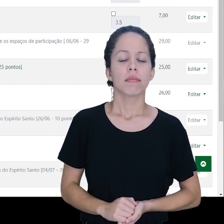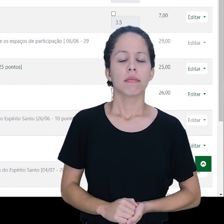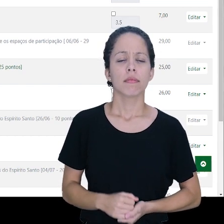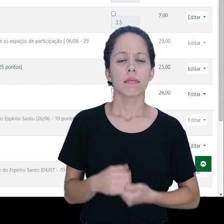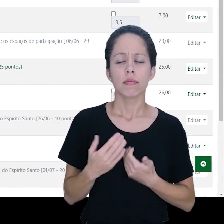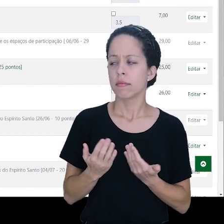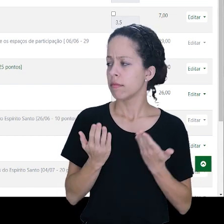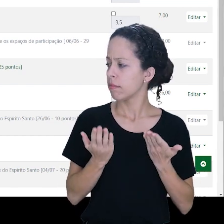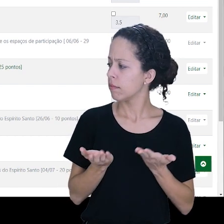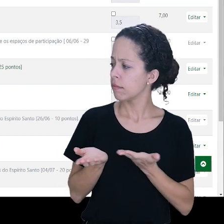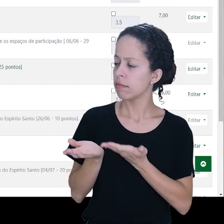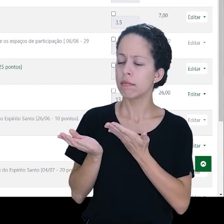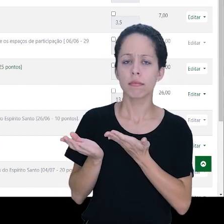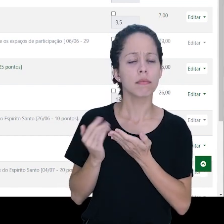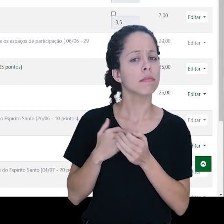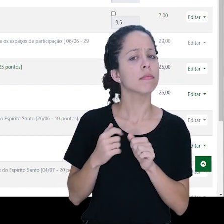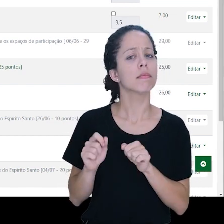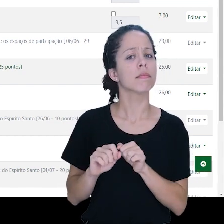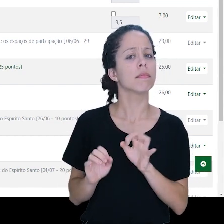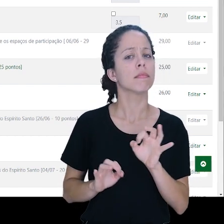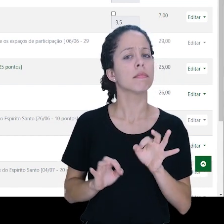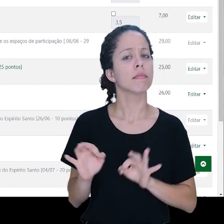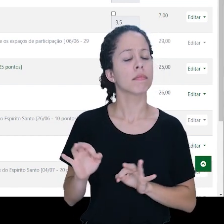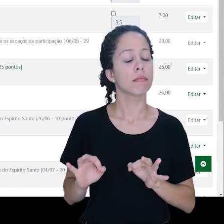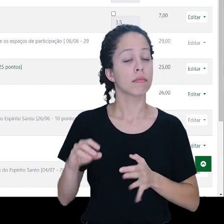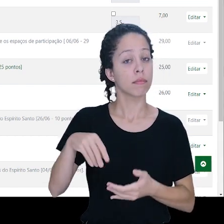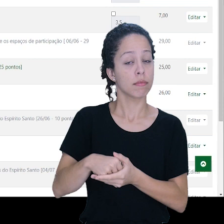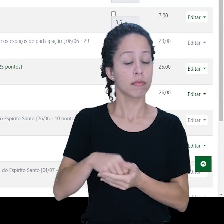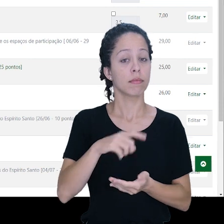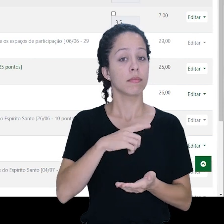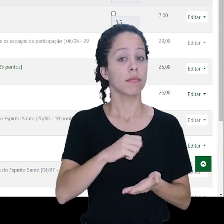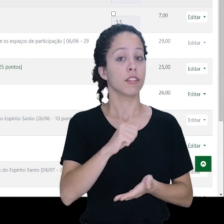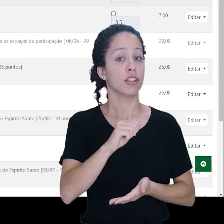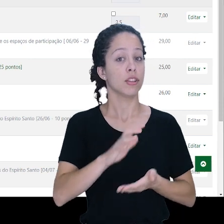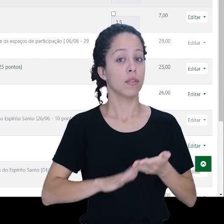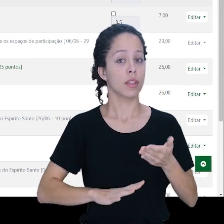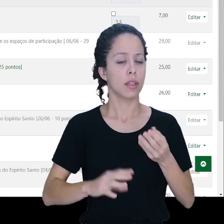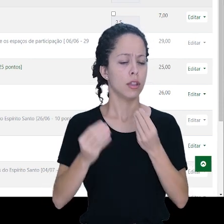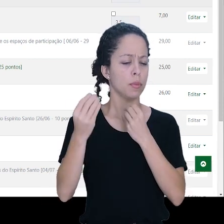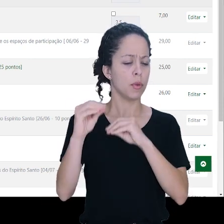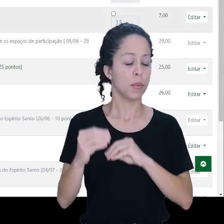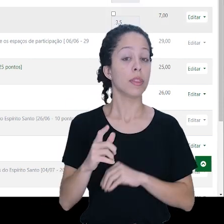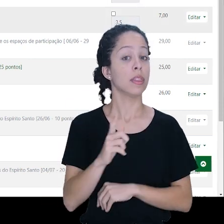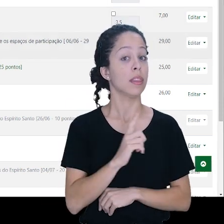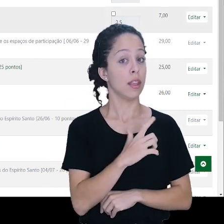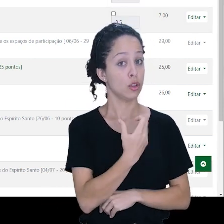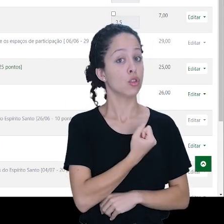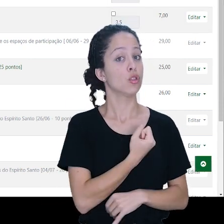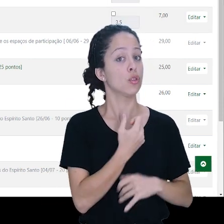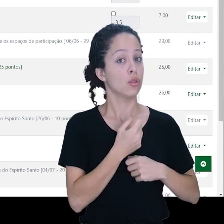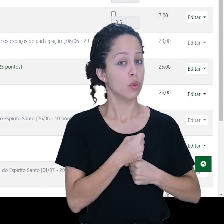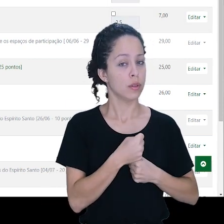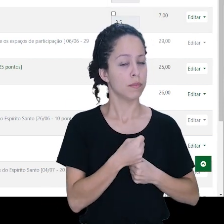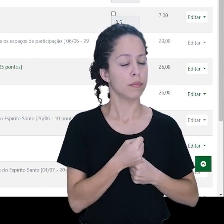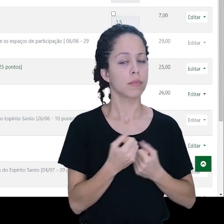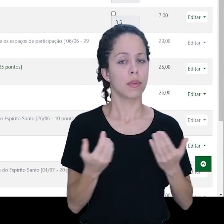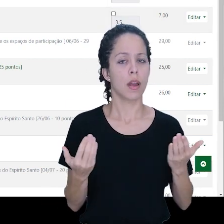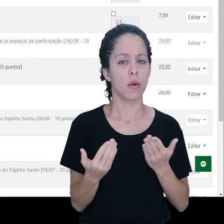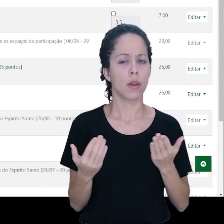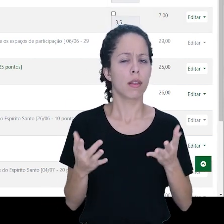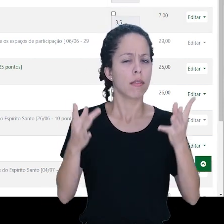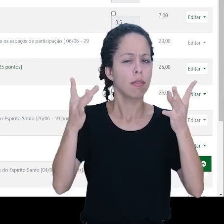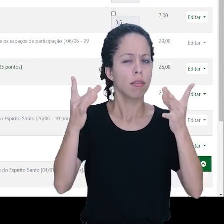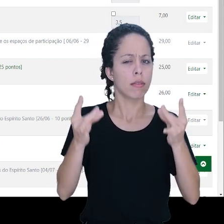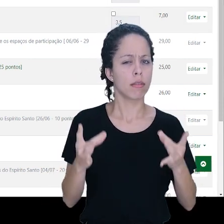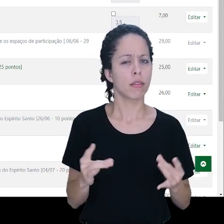aqui nesse bloco de notas eu listei as atividades que tem notas e nós vamos agora fazer uma